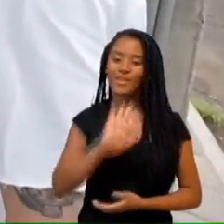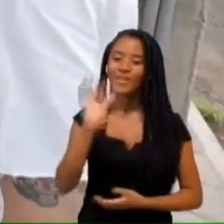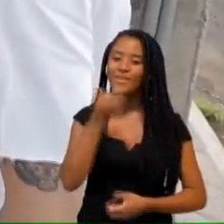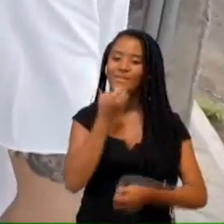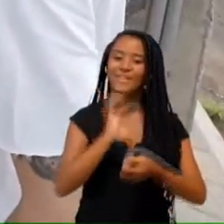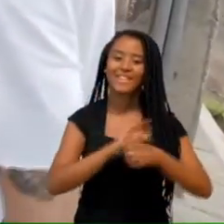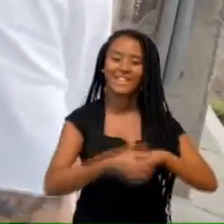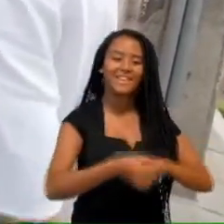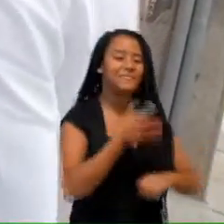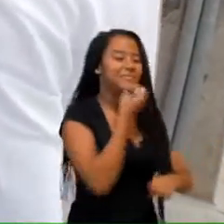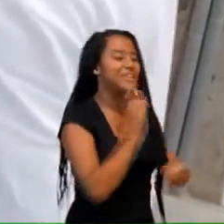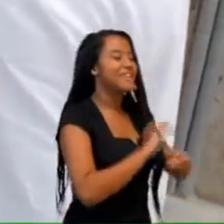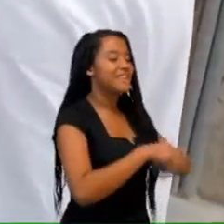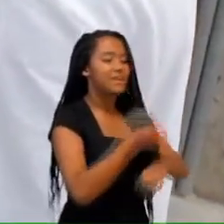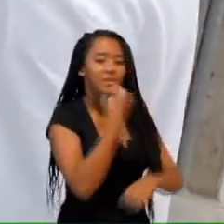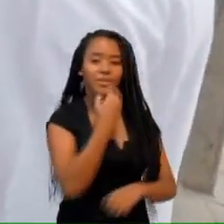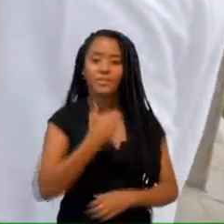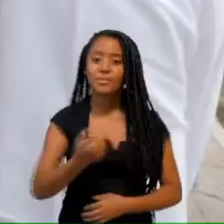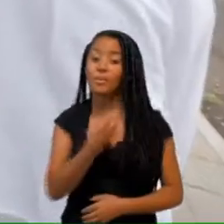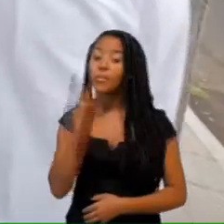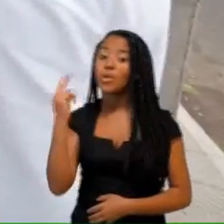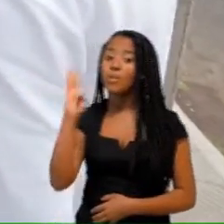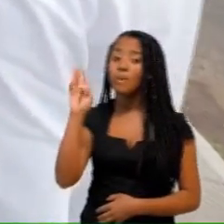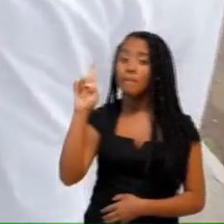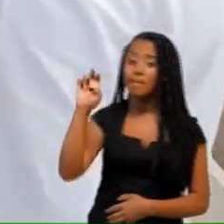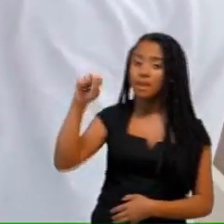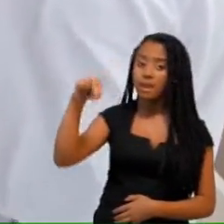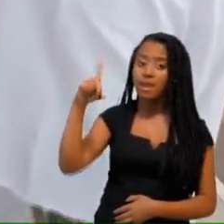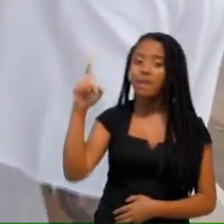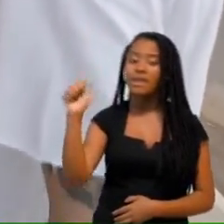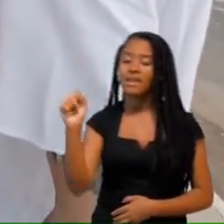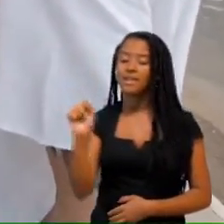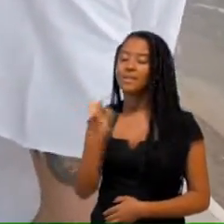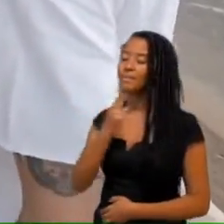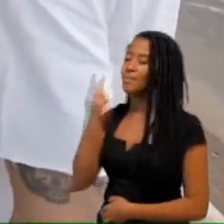Olá boa tarde oi boa tarde tudo bem Eu sou a